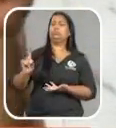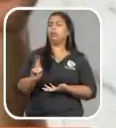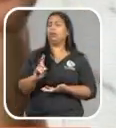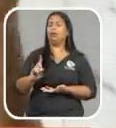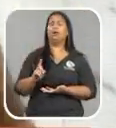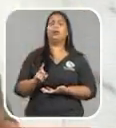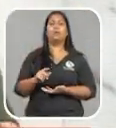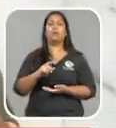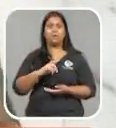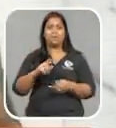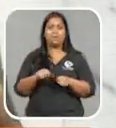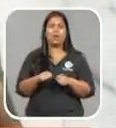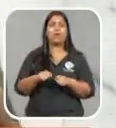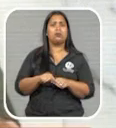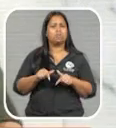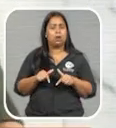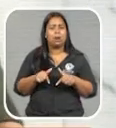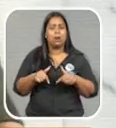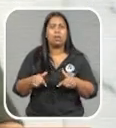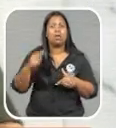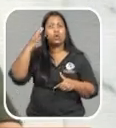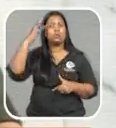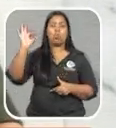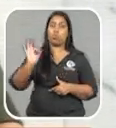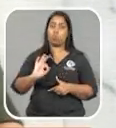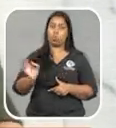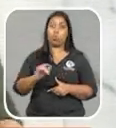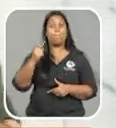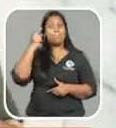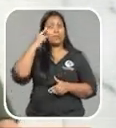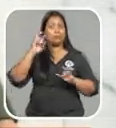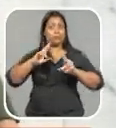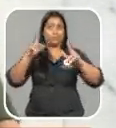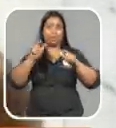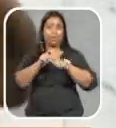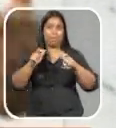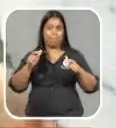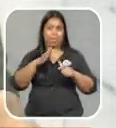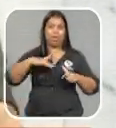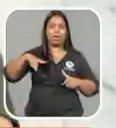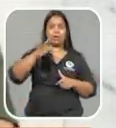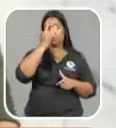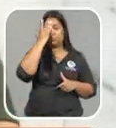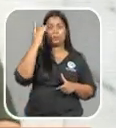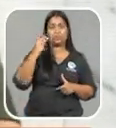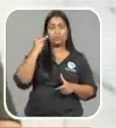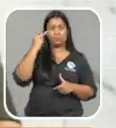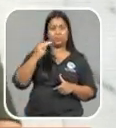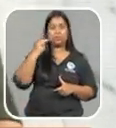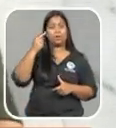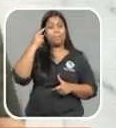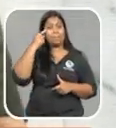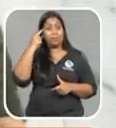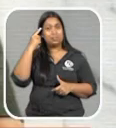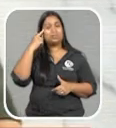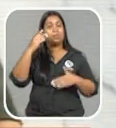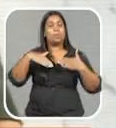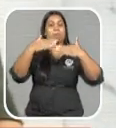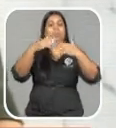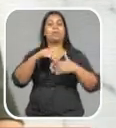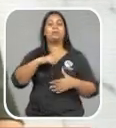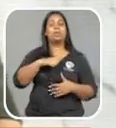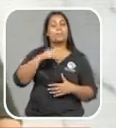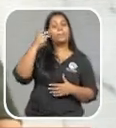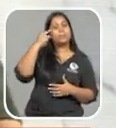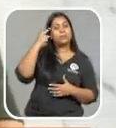ilusão, penso diferente da maioria dos vereadores, tenho um pensamento mais progressista, eles têm um pensamento mais conservador. Só que eu não sou